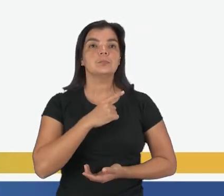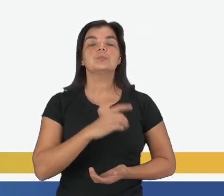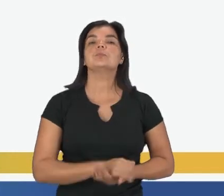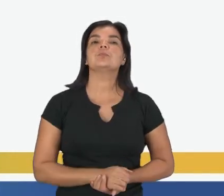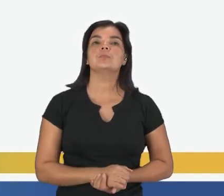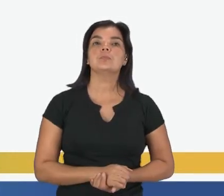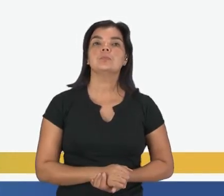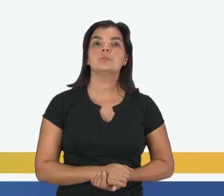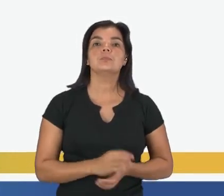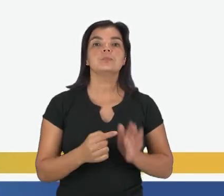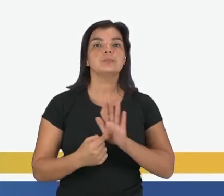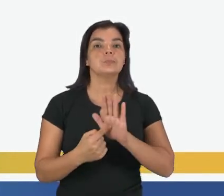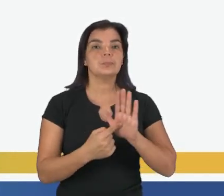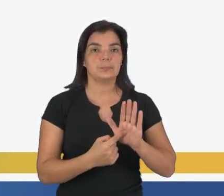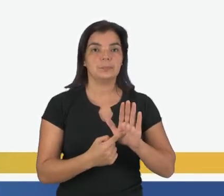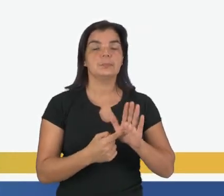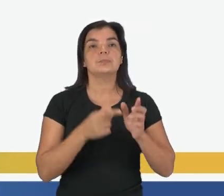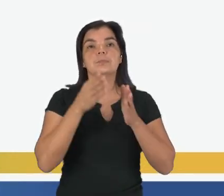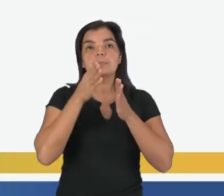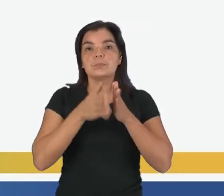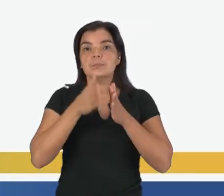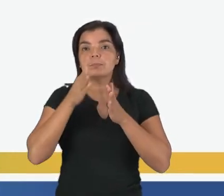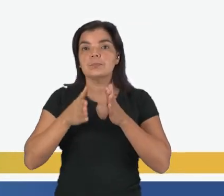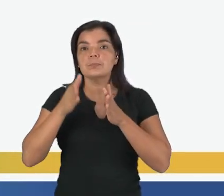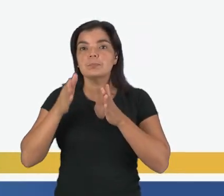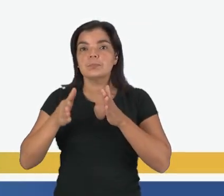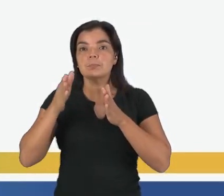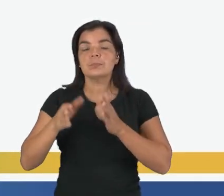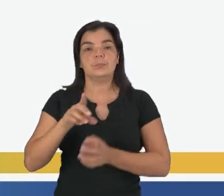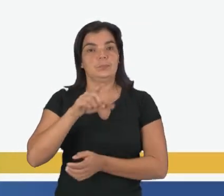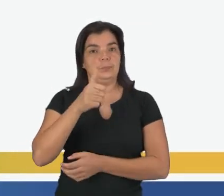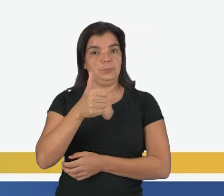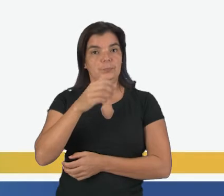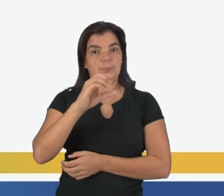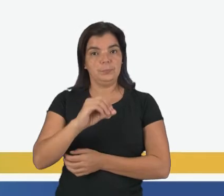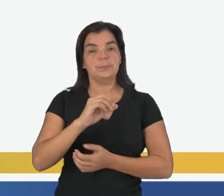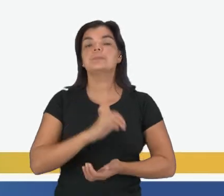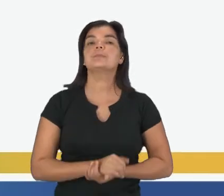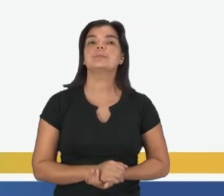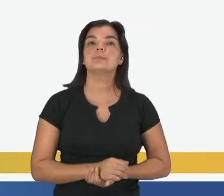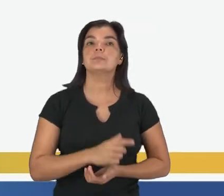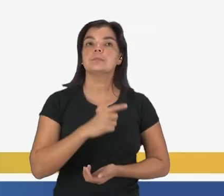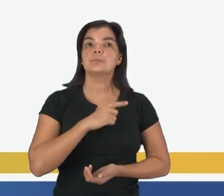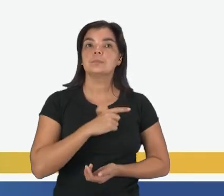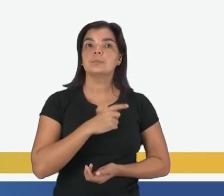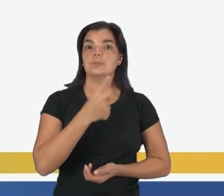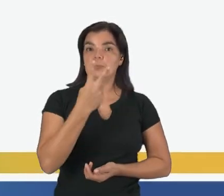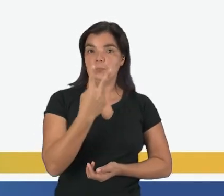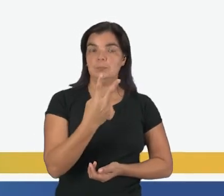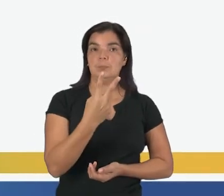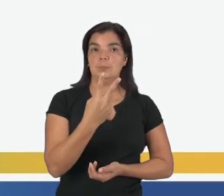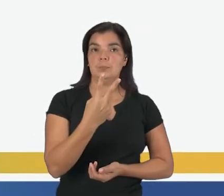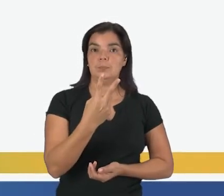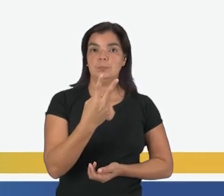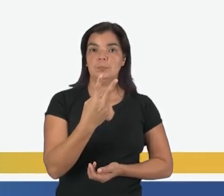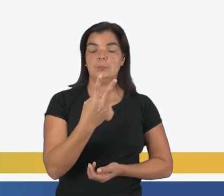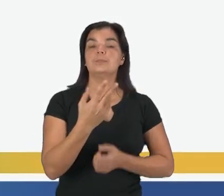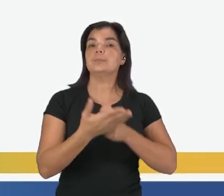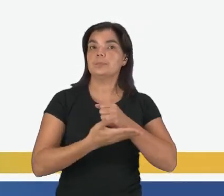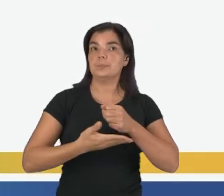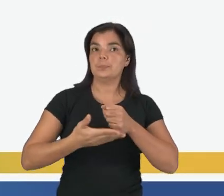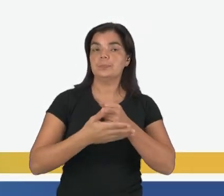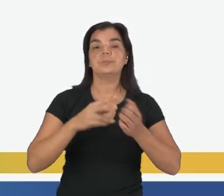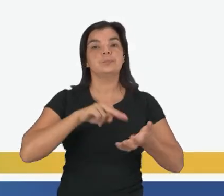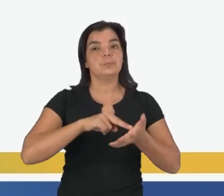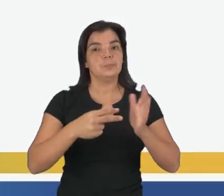os números representados nesse tracinho acima, os números decimal. Então, eu tenho o 2, que é a minha base.